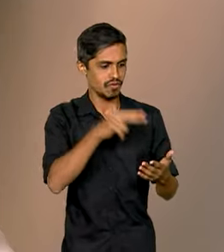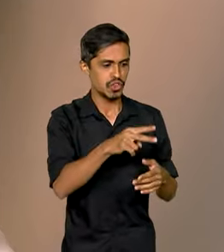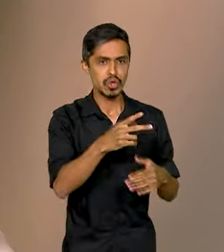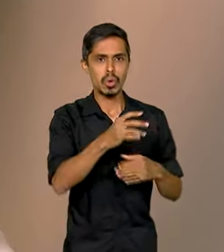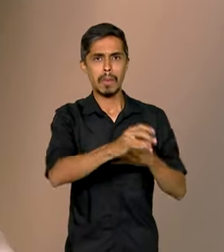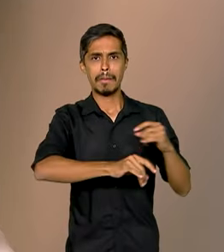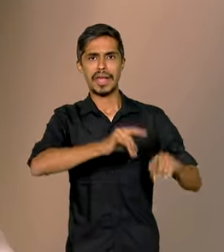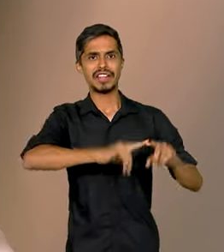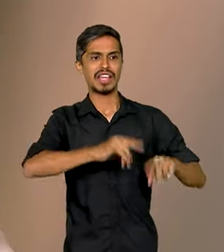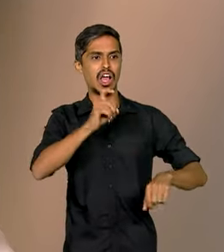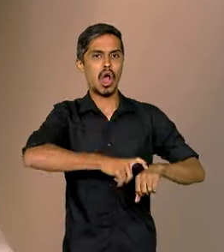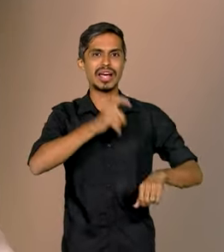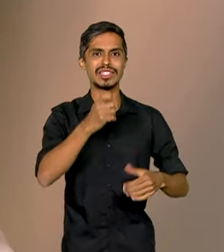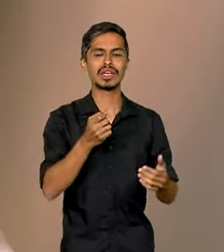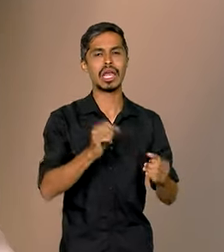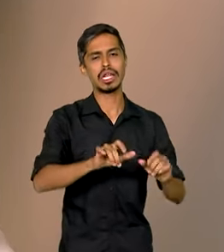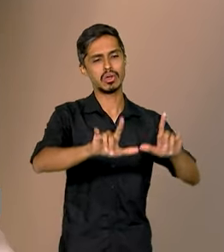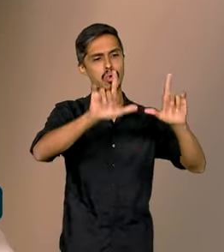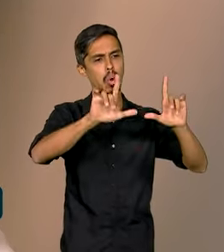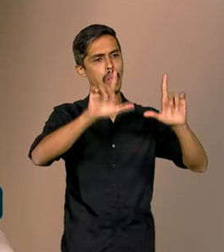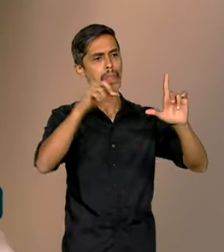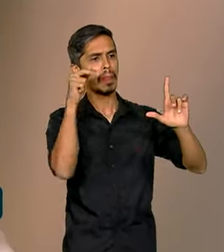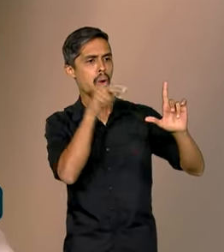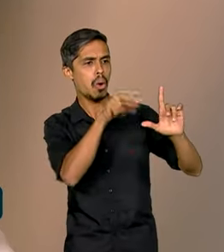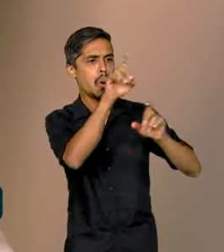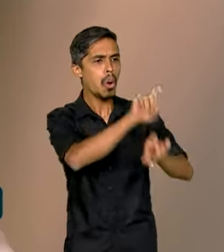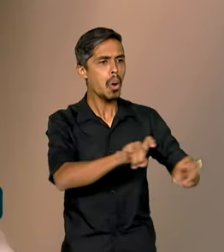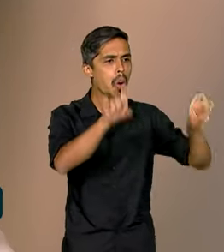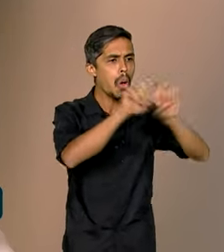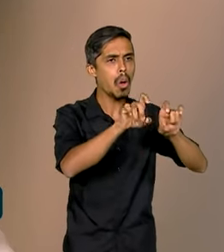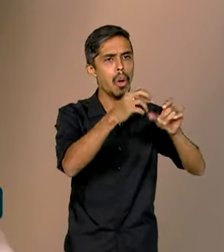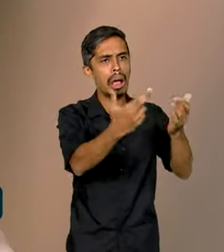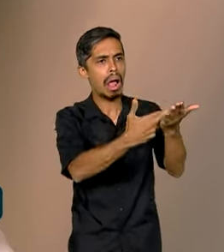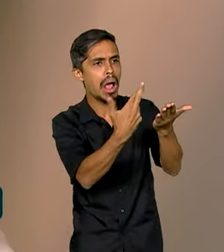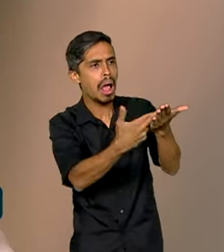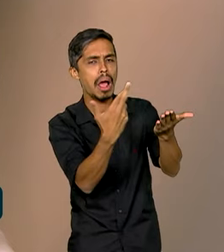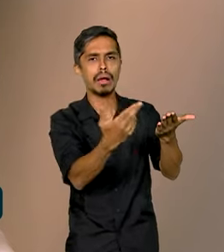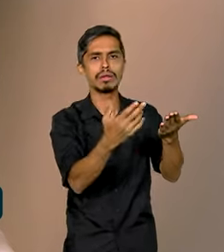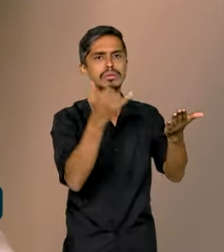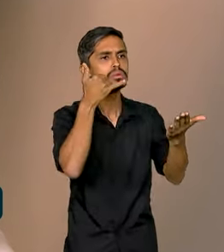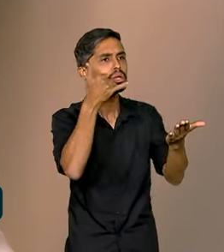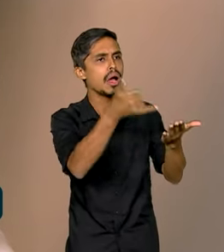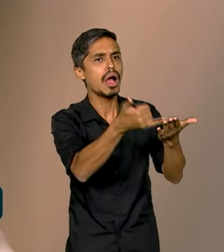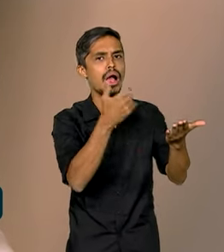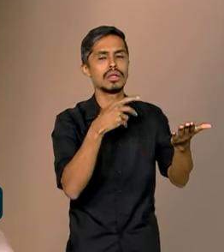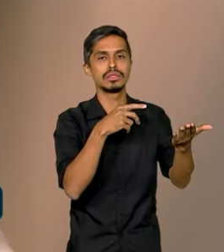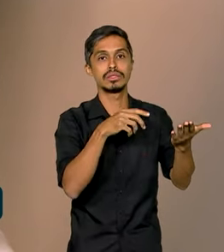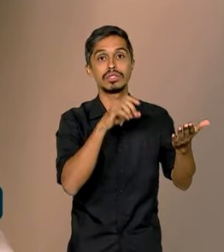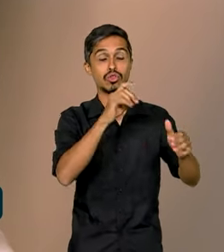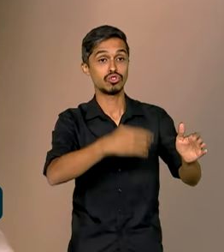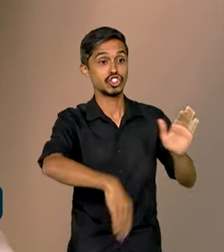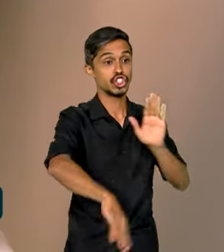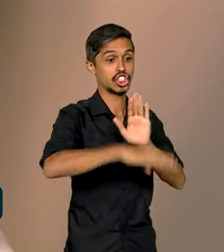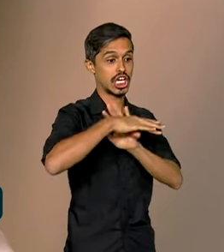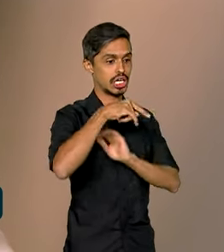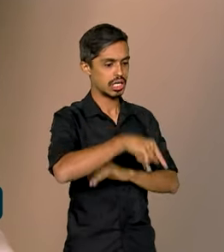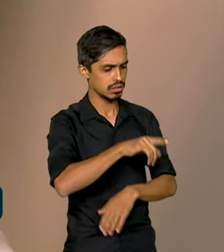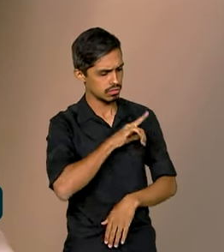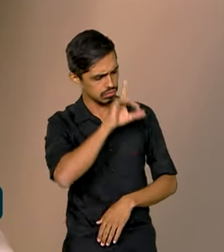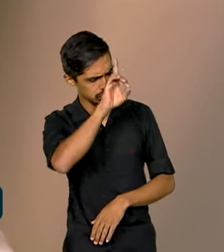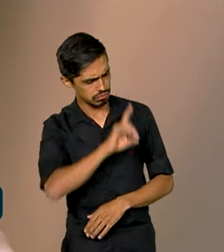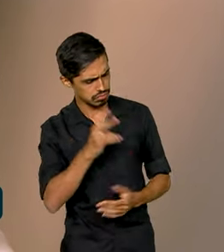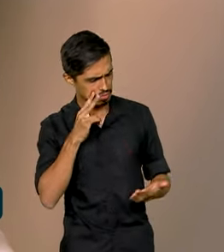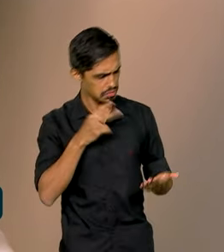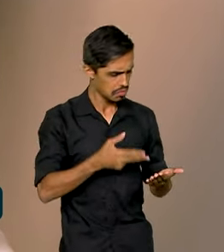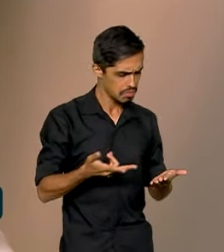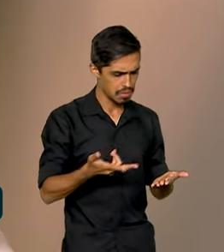compra ele comprou pel uma tela de computador pelo um catálogo de revista por telefone então quando chega esse produto ele tem o direit jeito